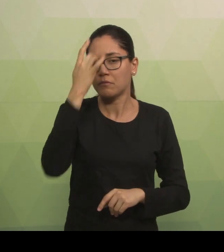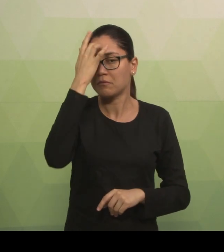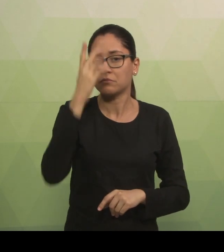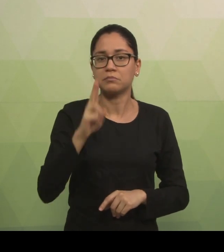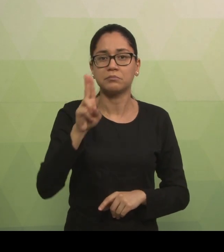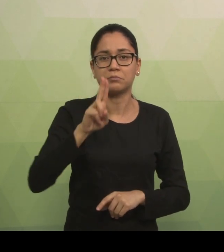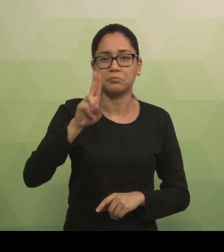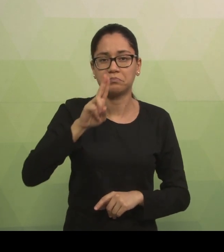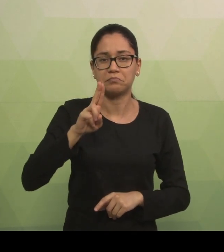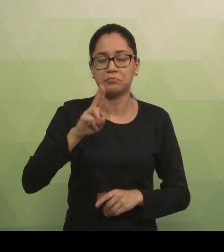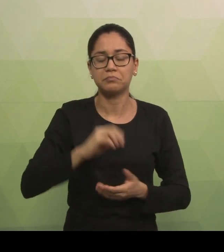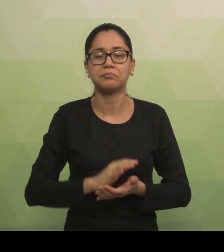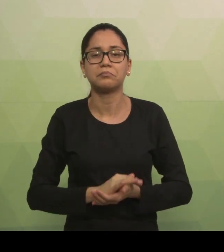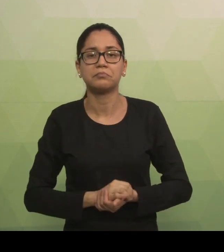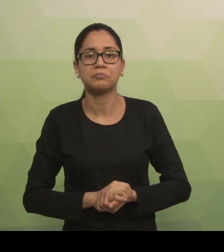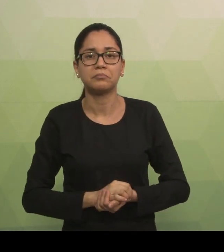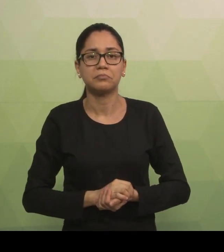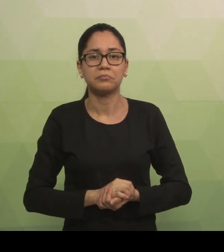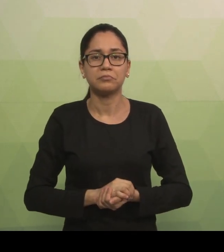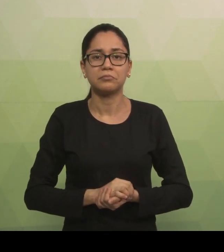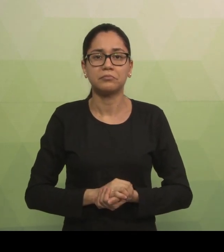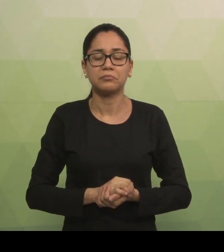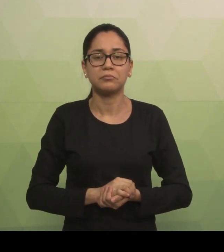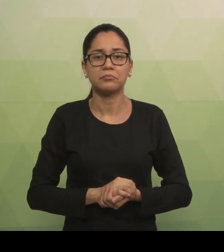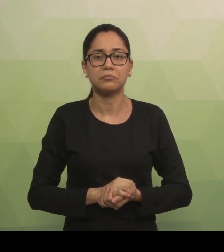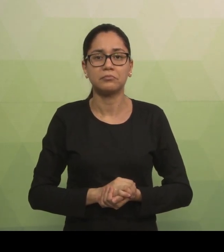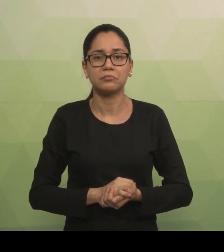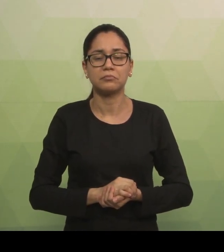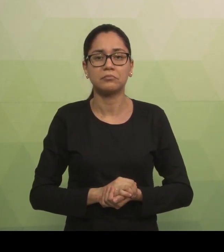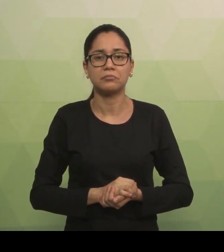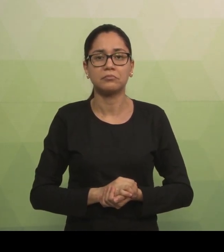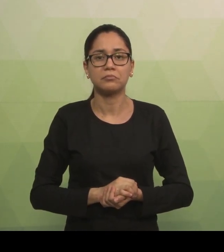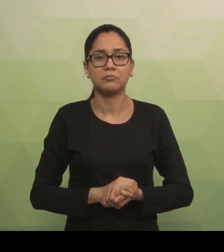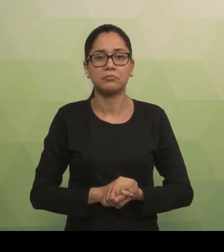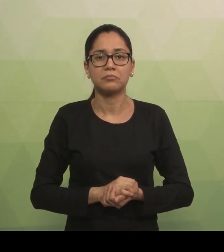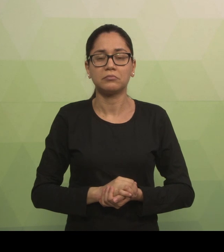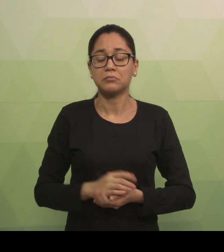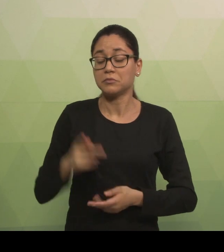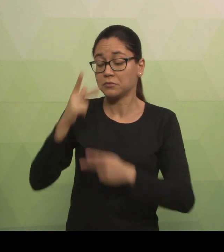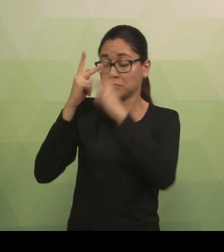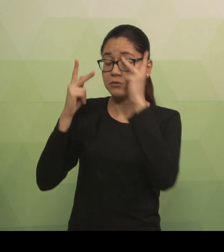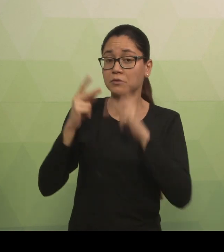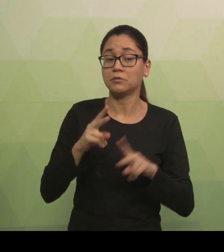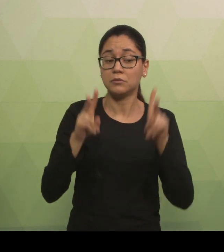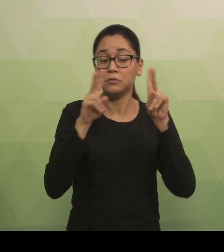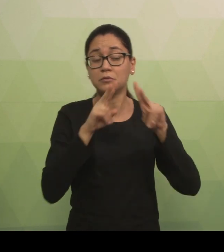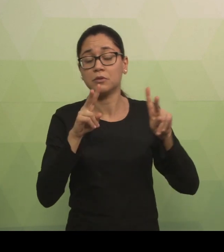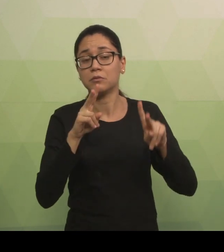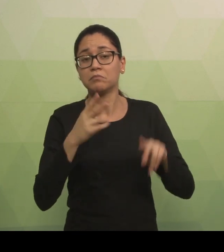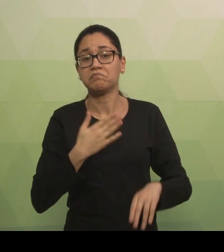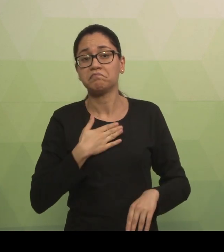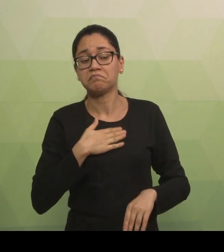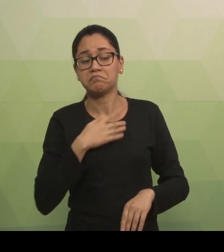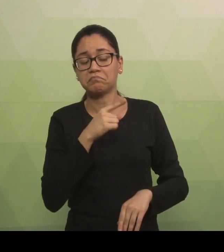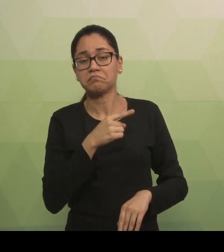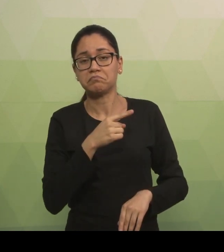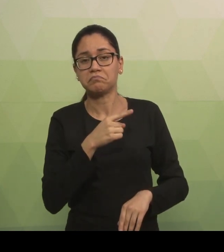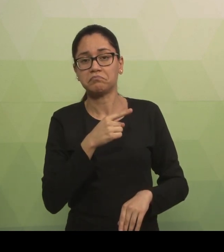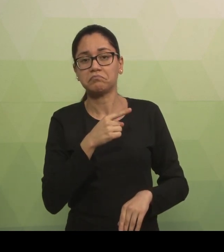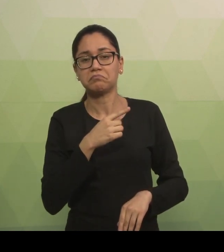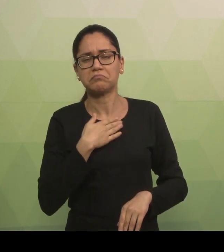interface de usuário. Trata-se, portanto, de uma característica pela qual o usuário expressa seu interesse ou não